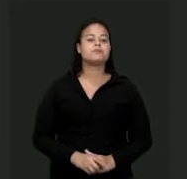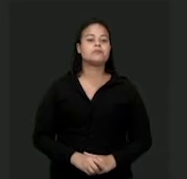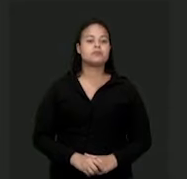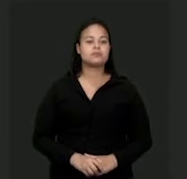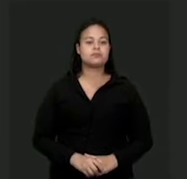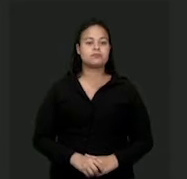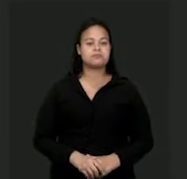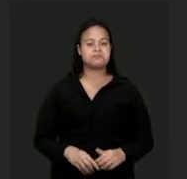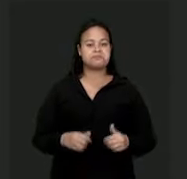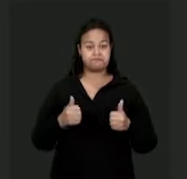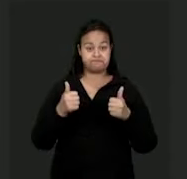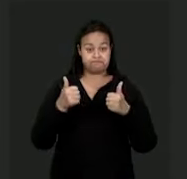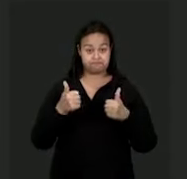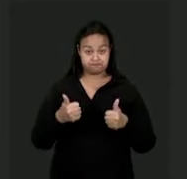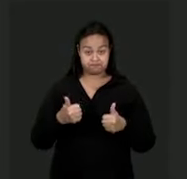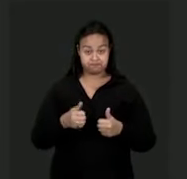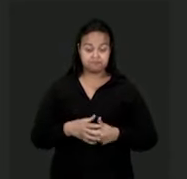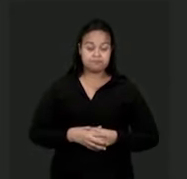Muito bem.